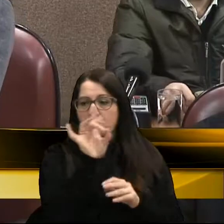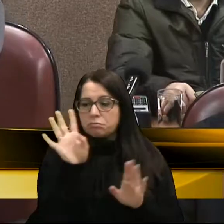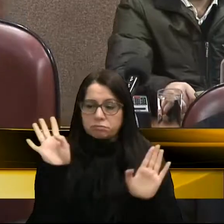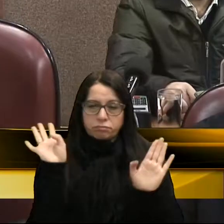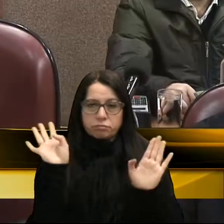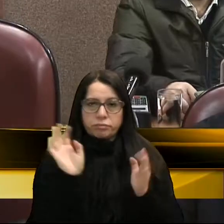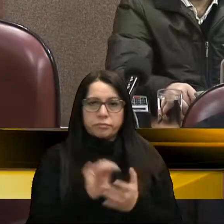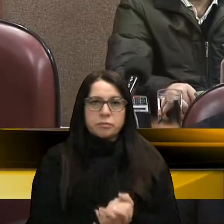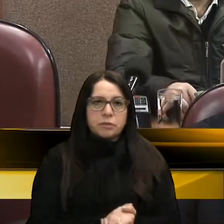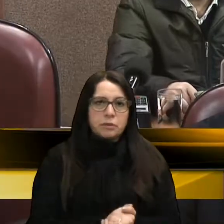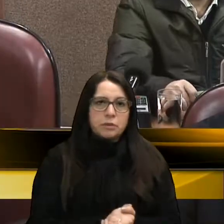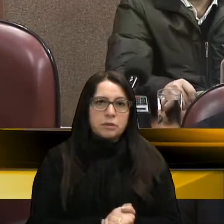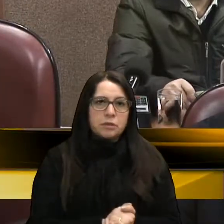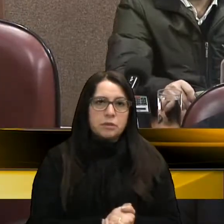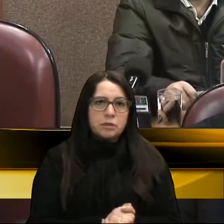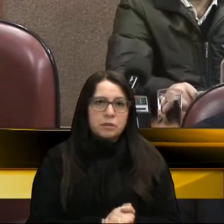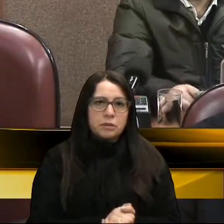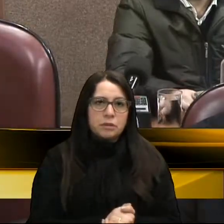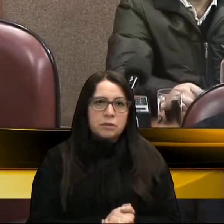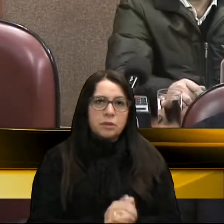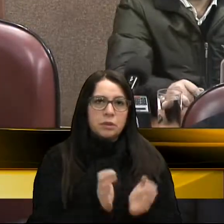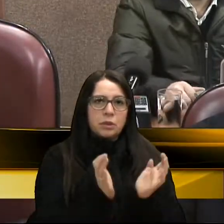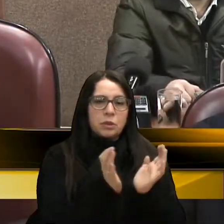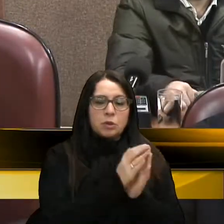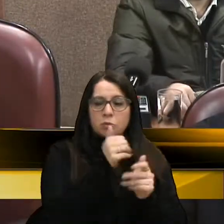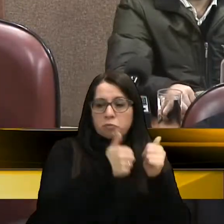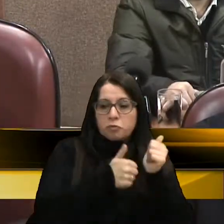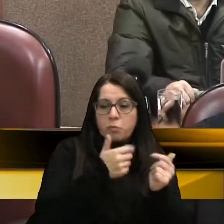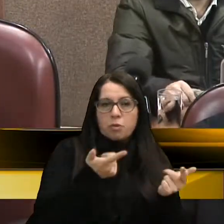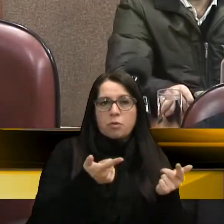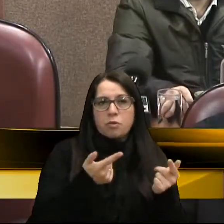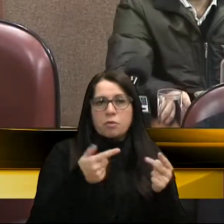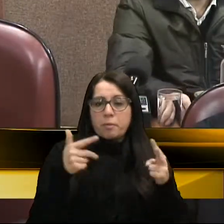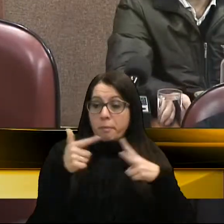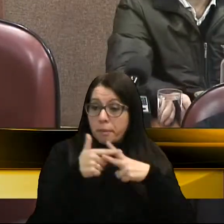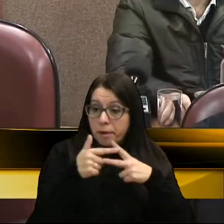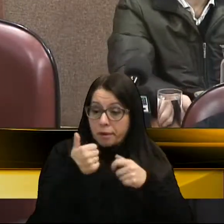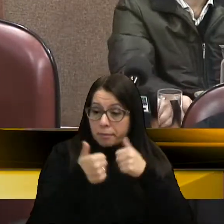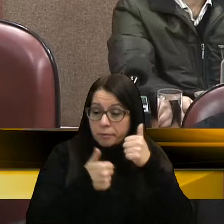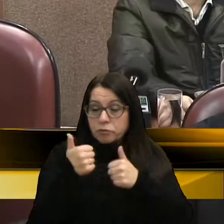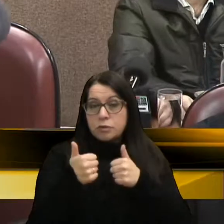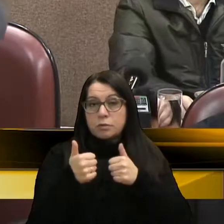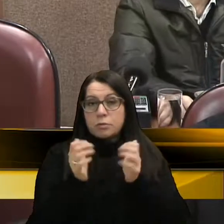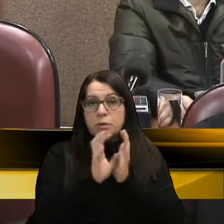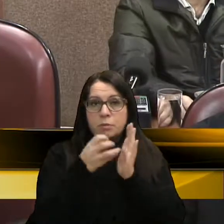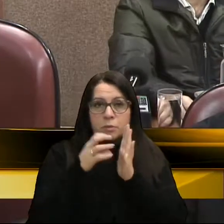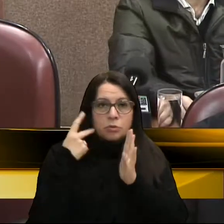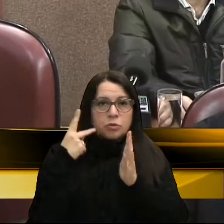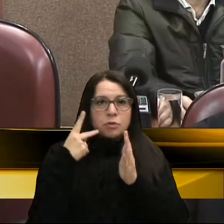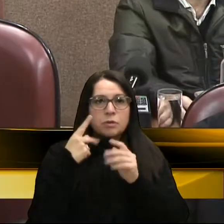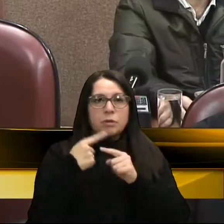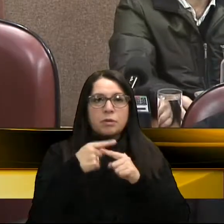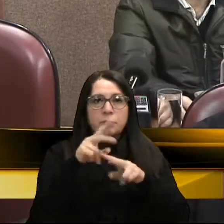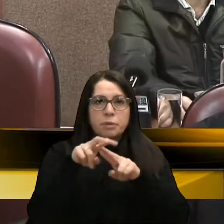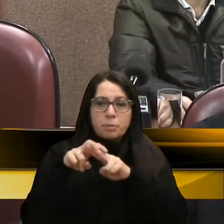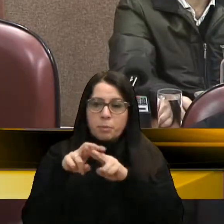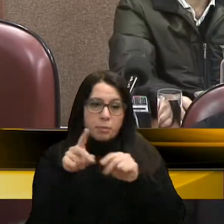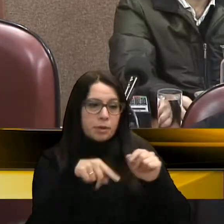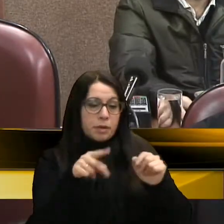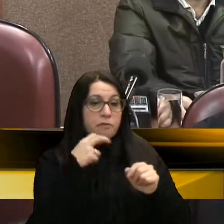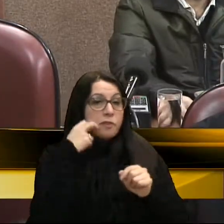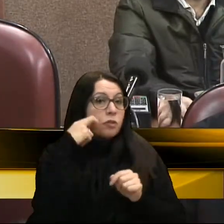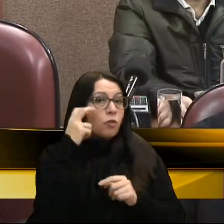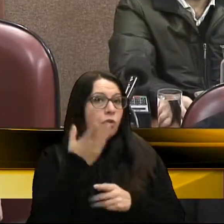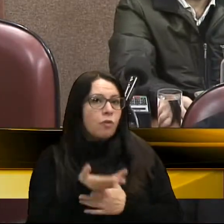um. Do time. Briga pelo time, briga pelo partido, briga por isso, por aquilo. E tem